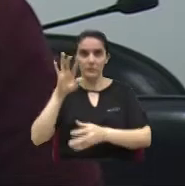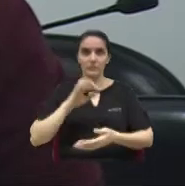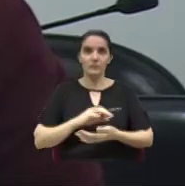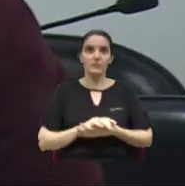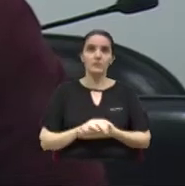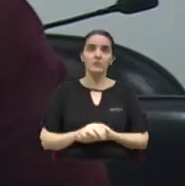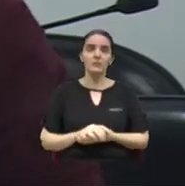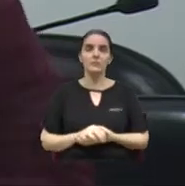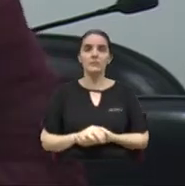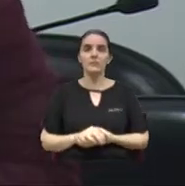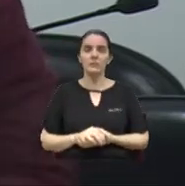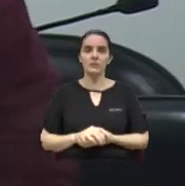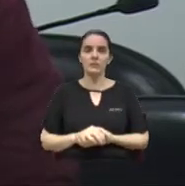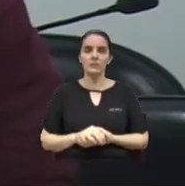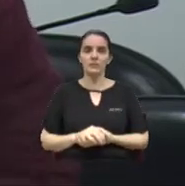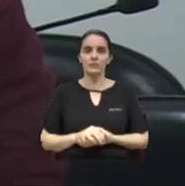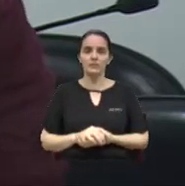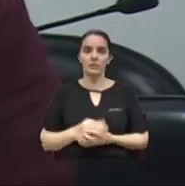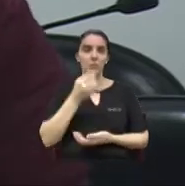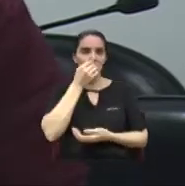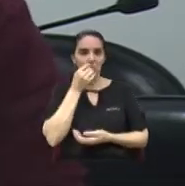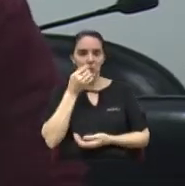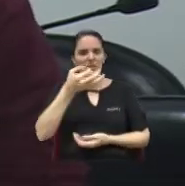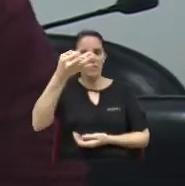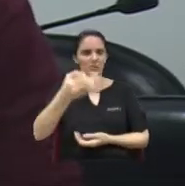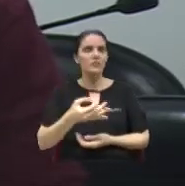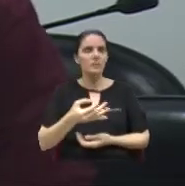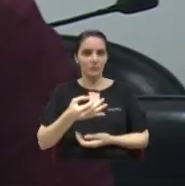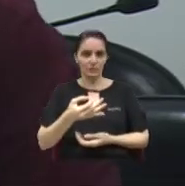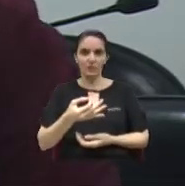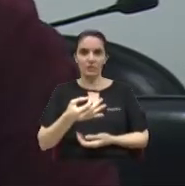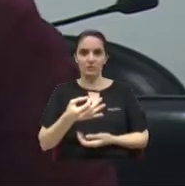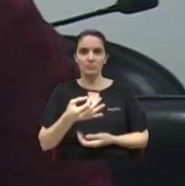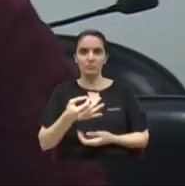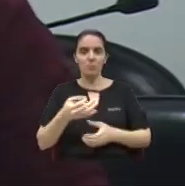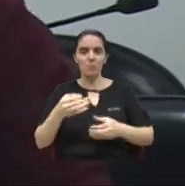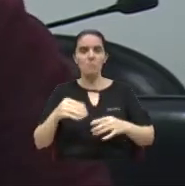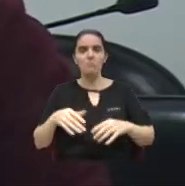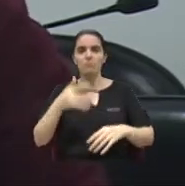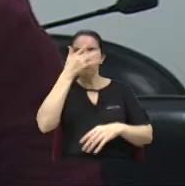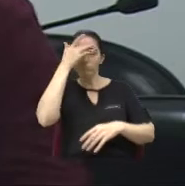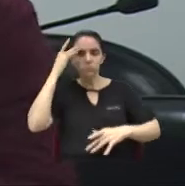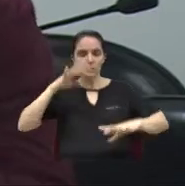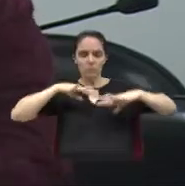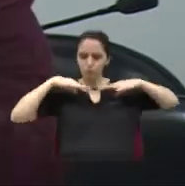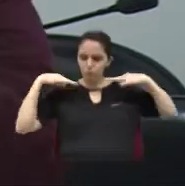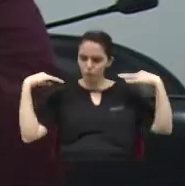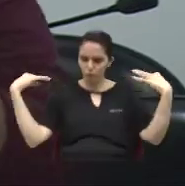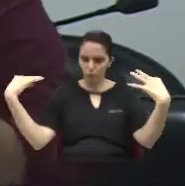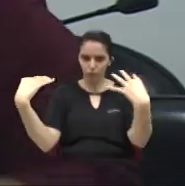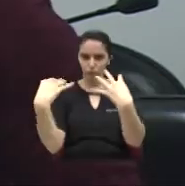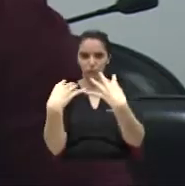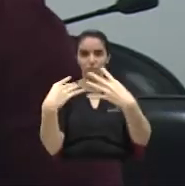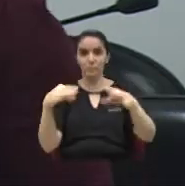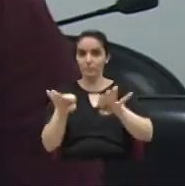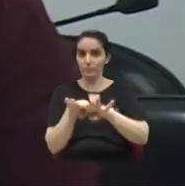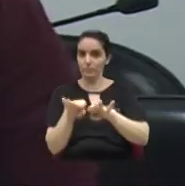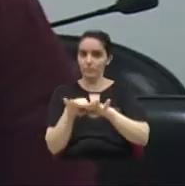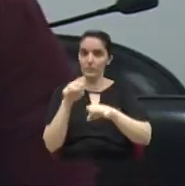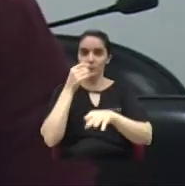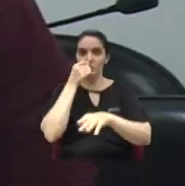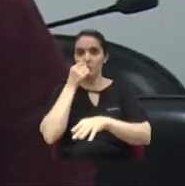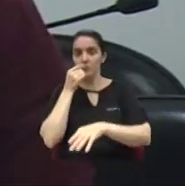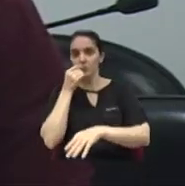que eu com certeza vai juntar muita gente. Inclusive, quero fazer